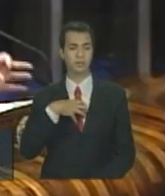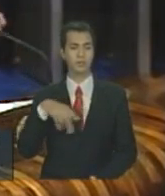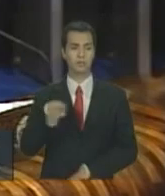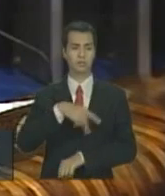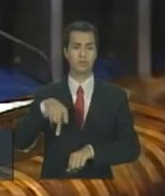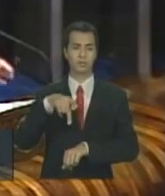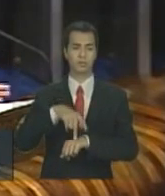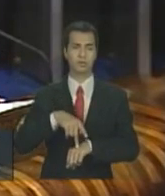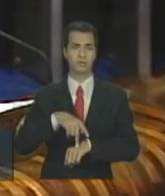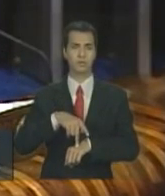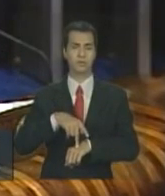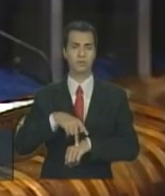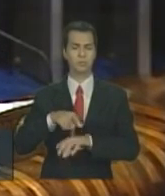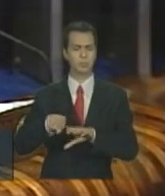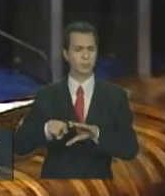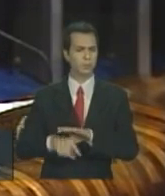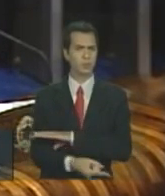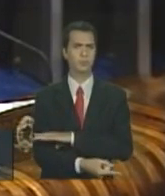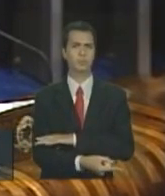país mais profundo